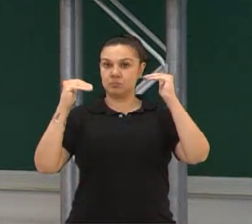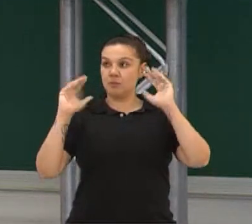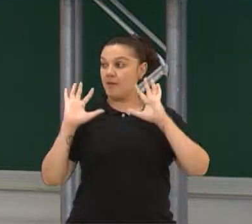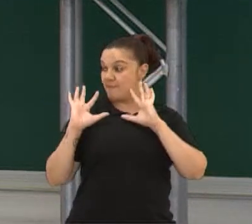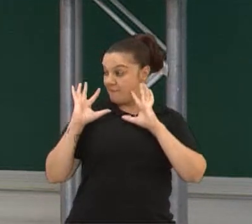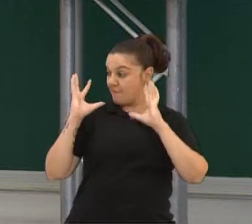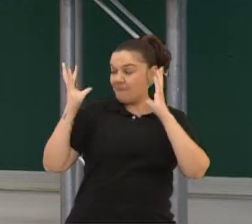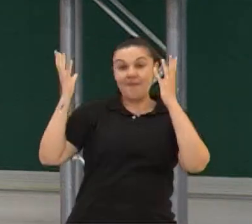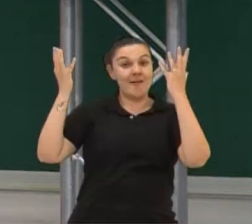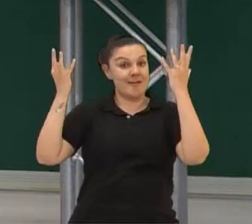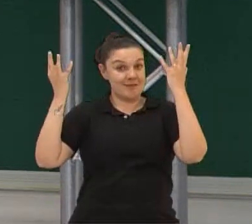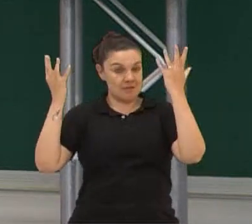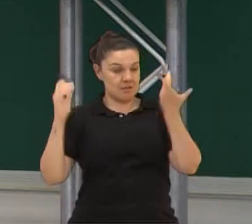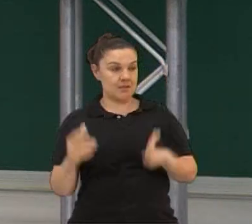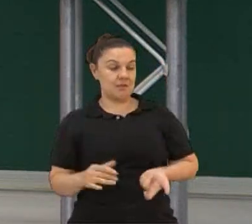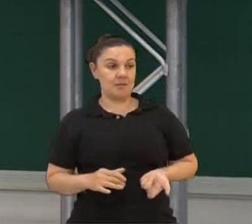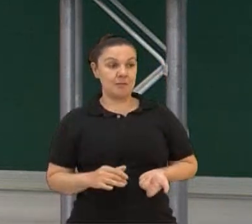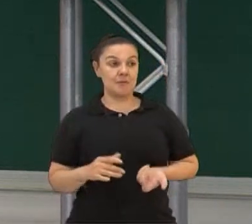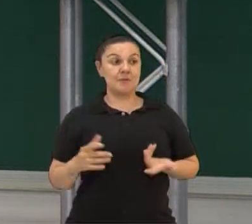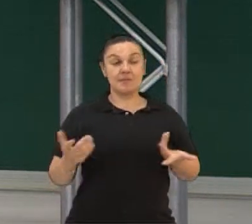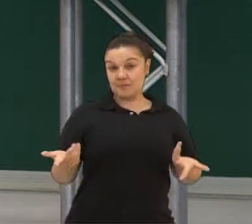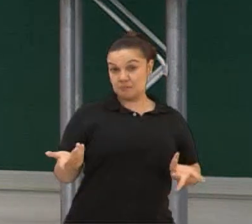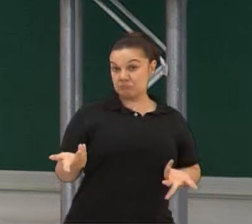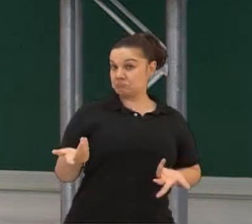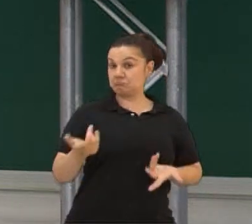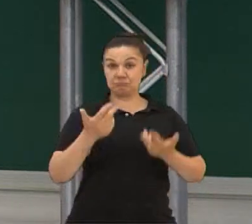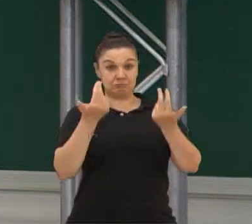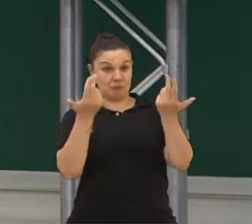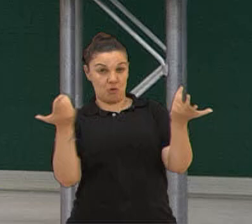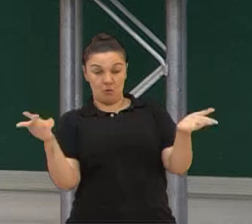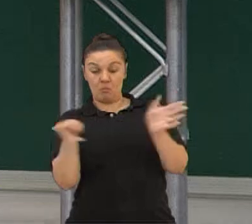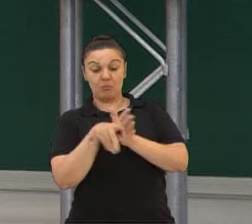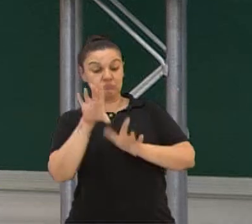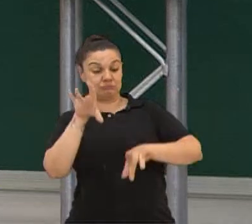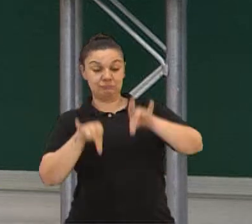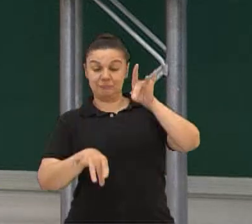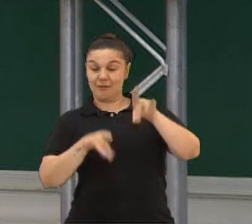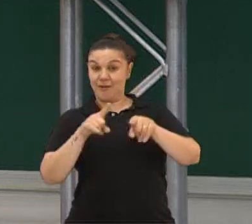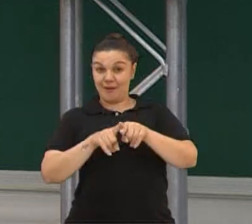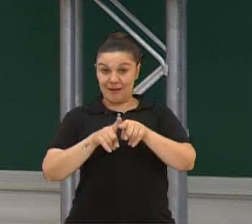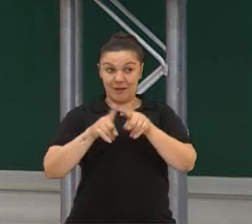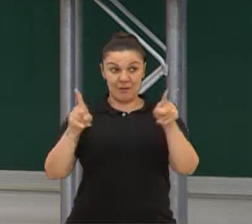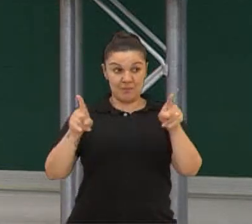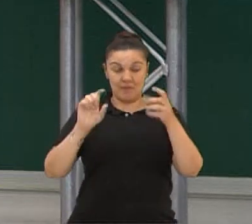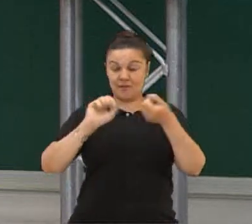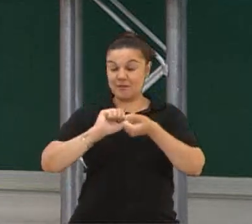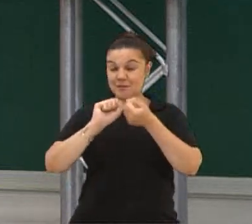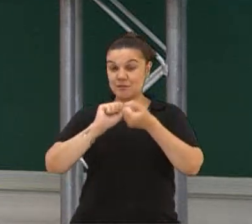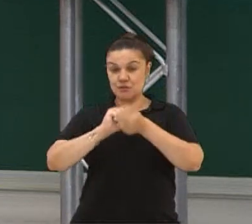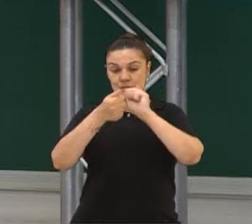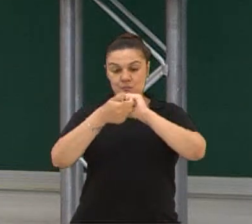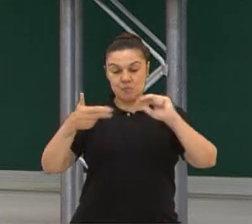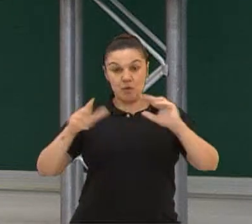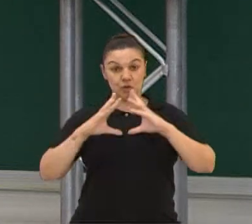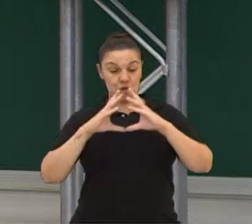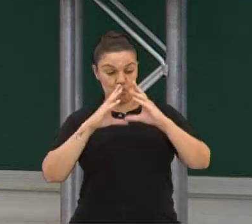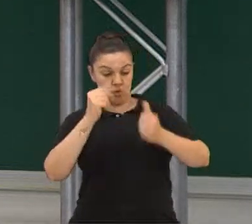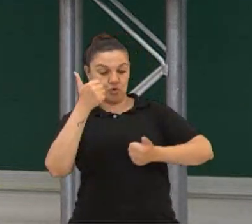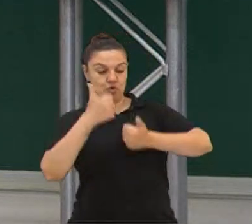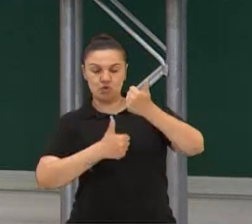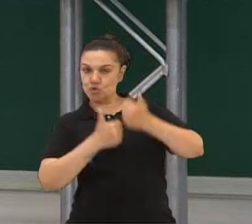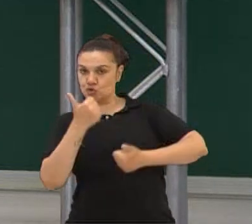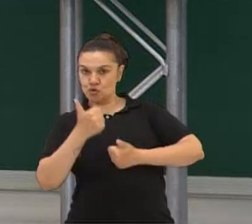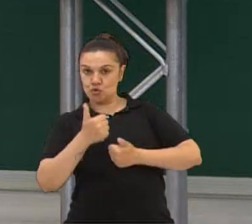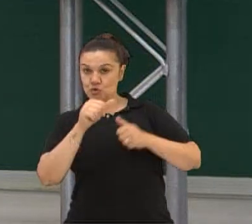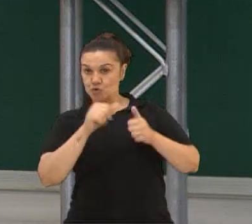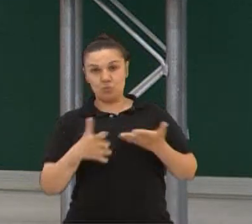grande espetáculo, quase como se fosse um espetáculo de teatro. Só que no esporte, todo jogo que você vai assistir é um